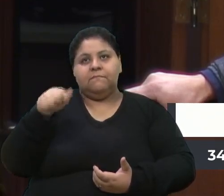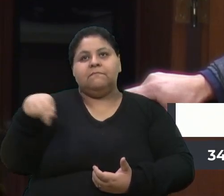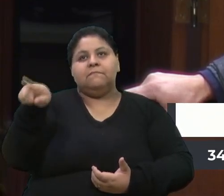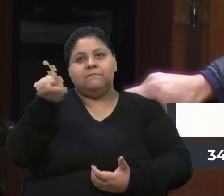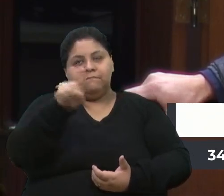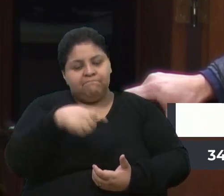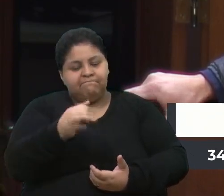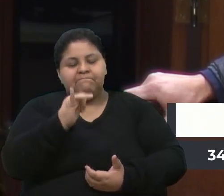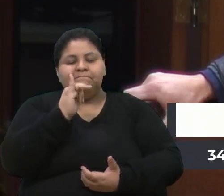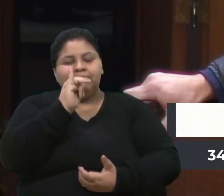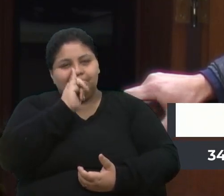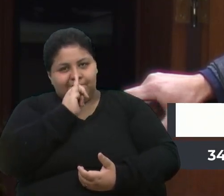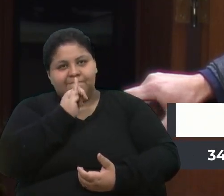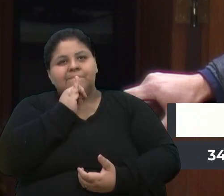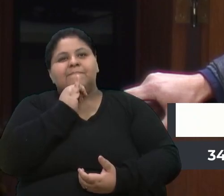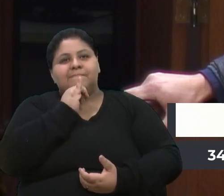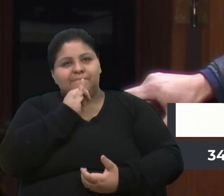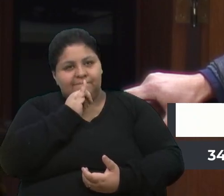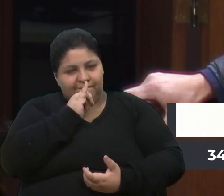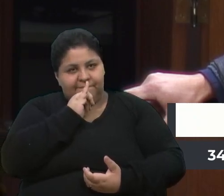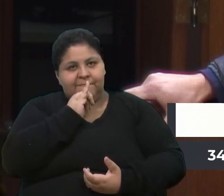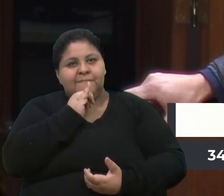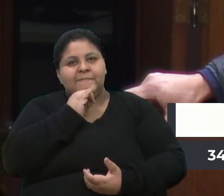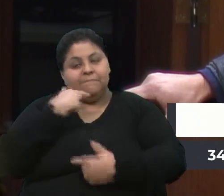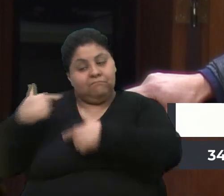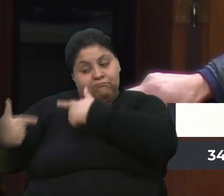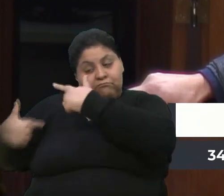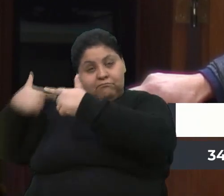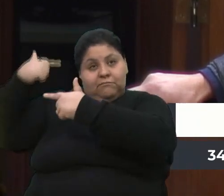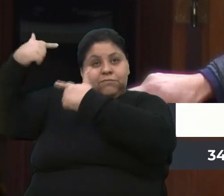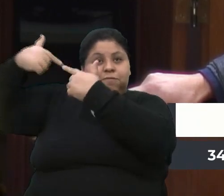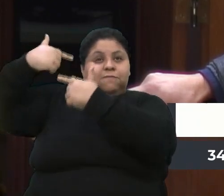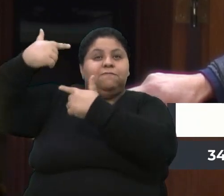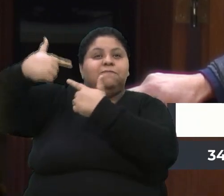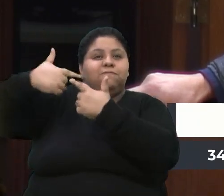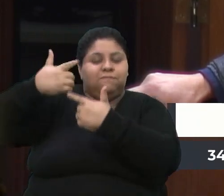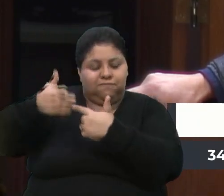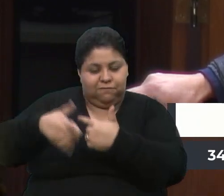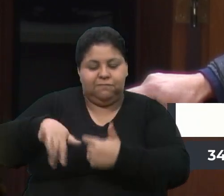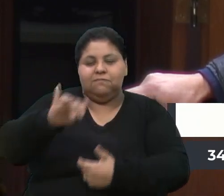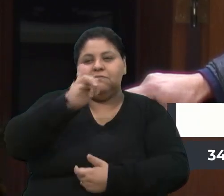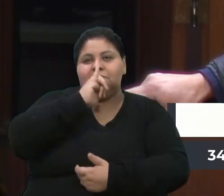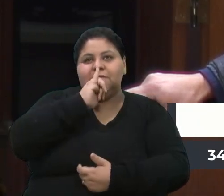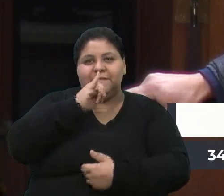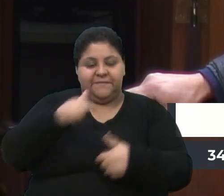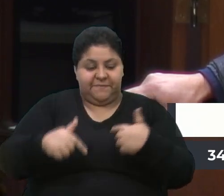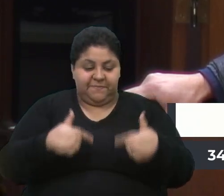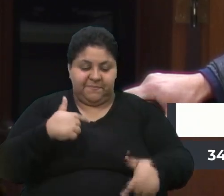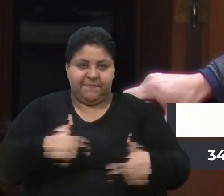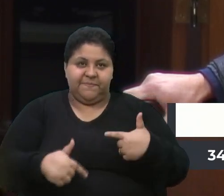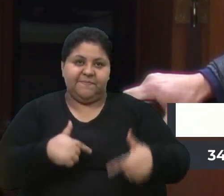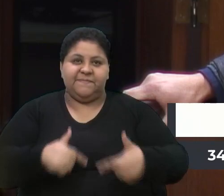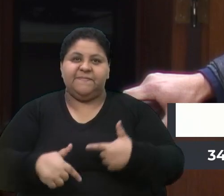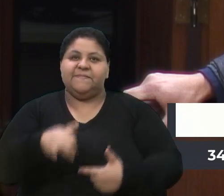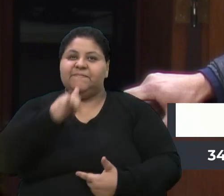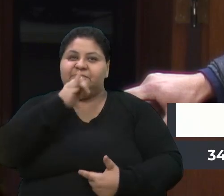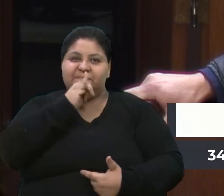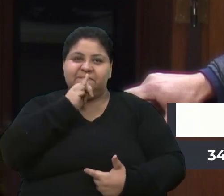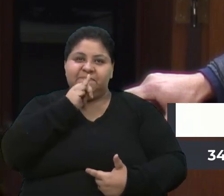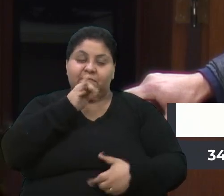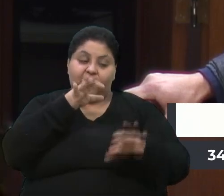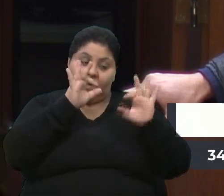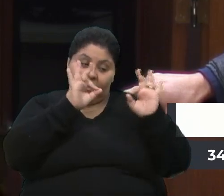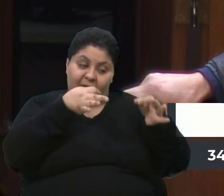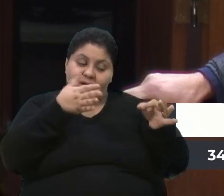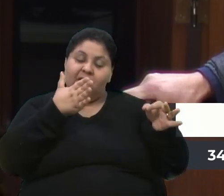um exemplo de gerações, exemplo de trabalho, exemplo de dignidade, e para